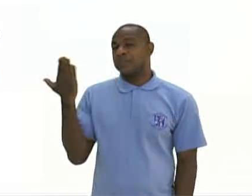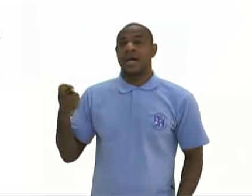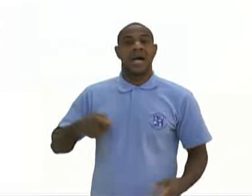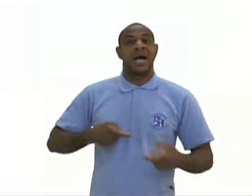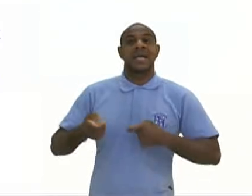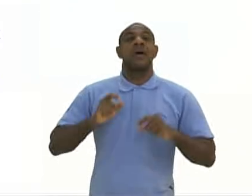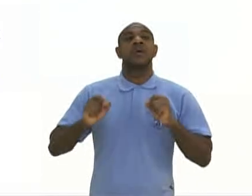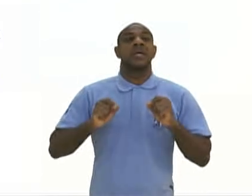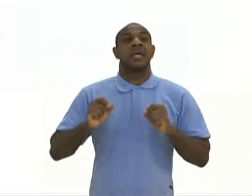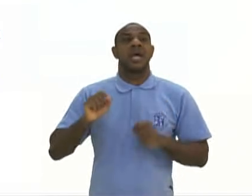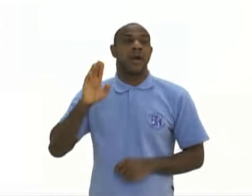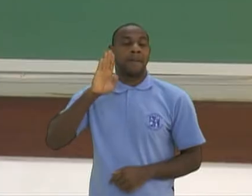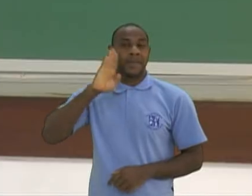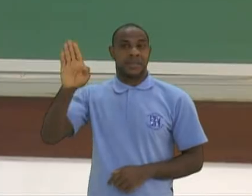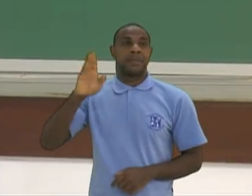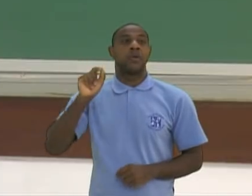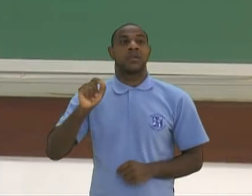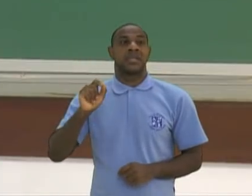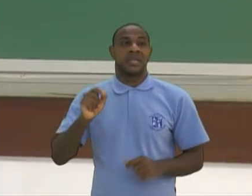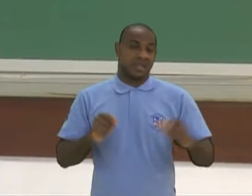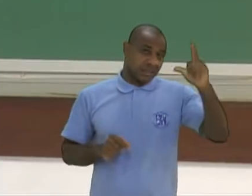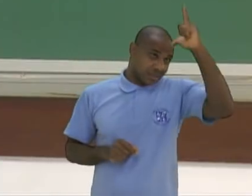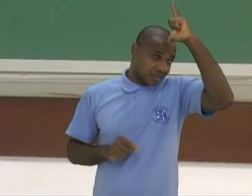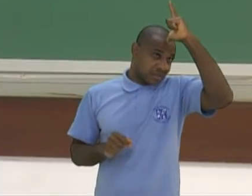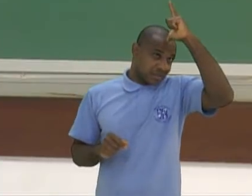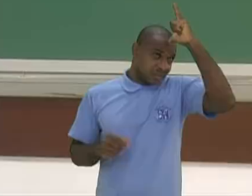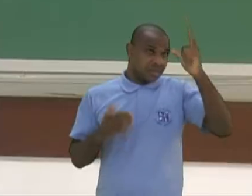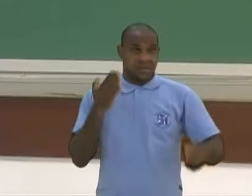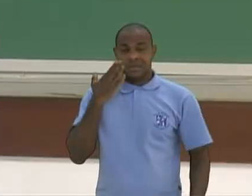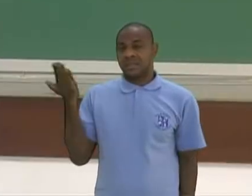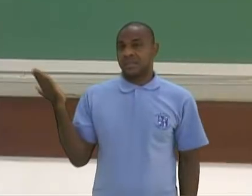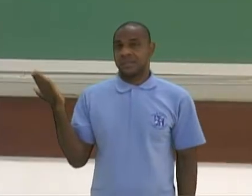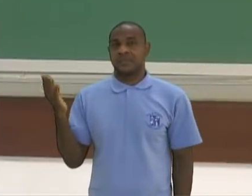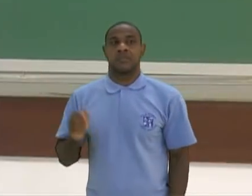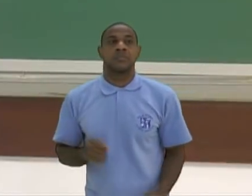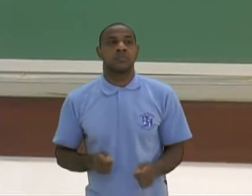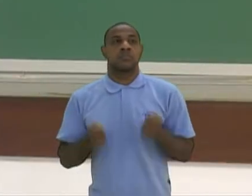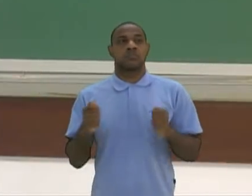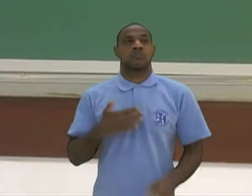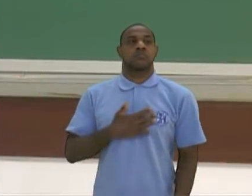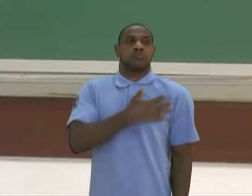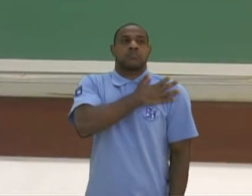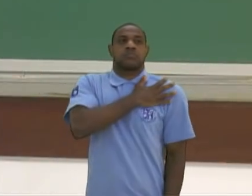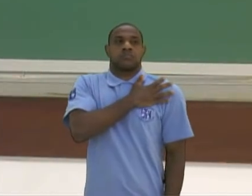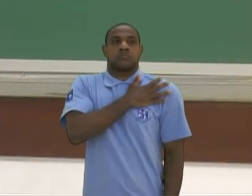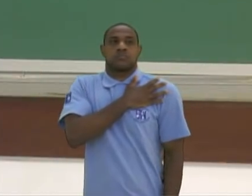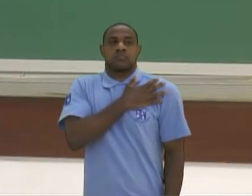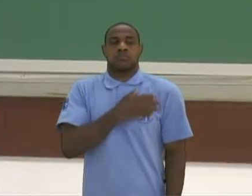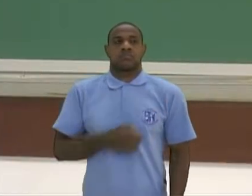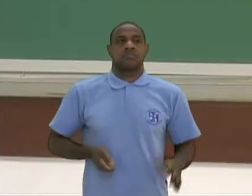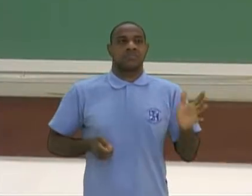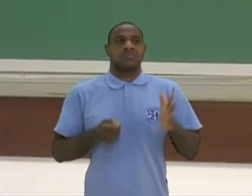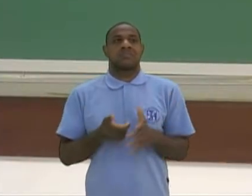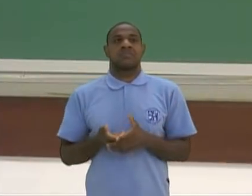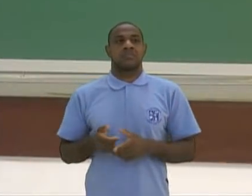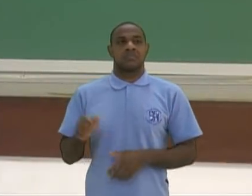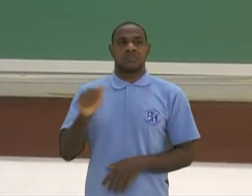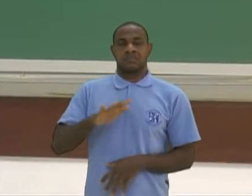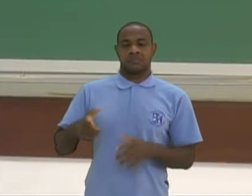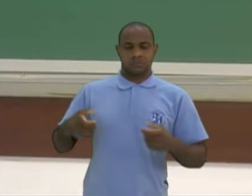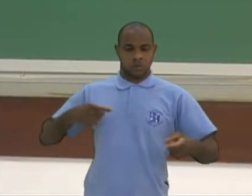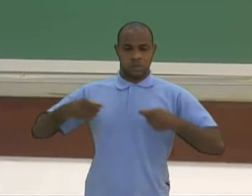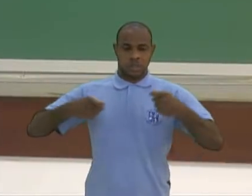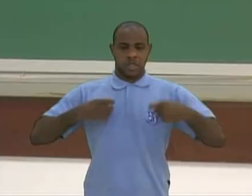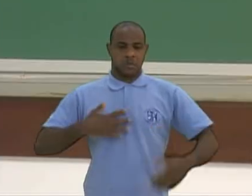o ponto principal dos germanos. Eu trouxe aqui para vocês um cavaleiro vândalo do século V. Deu trabalho para achar uma imagem de um